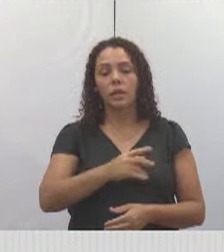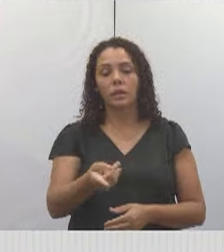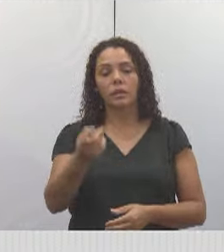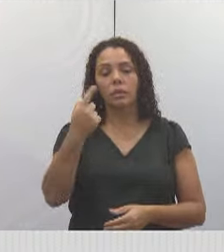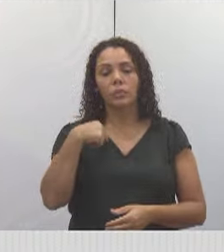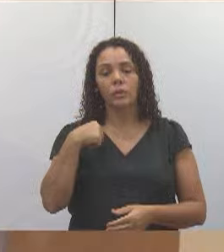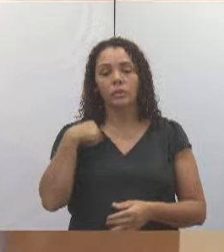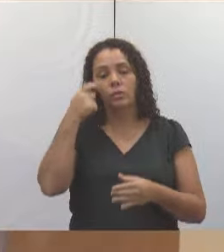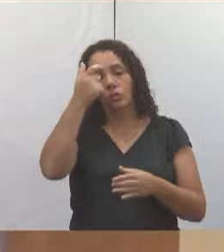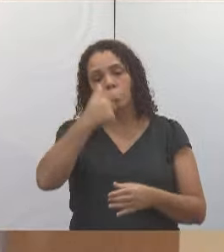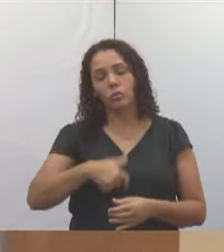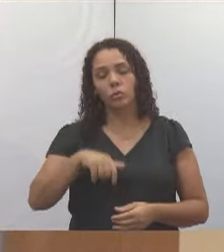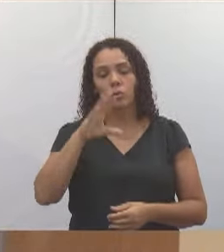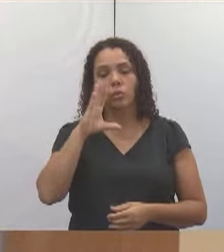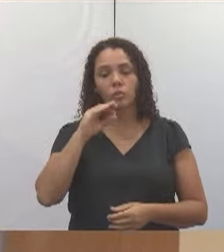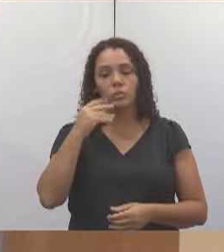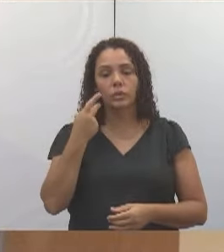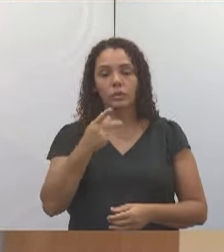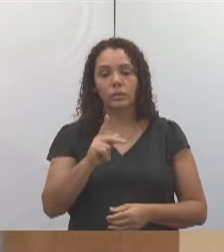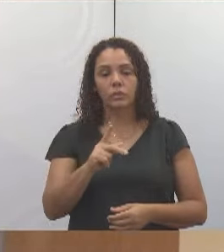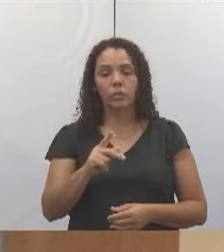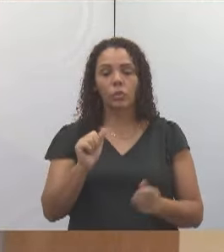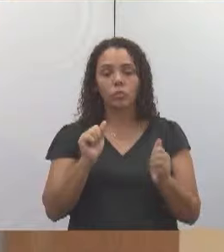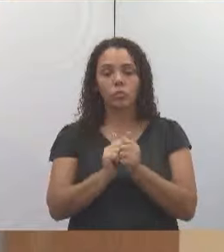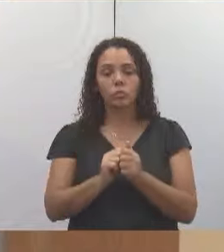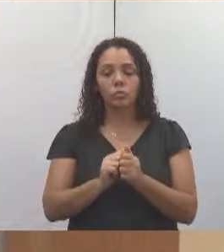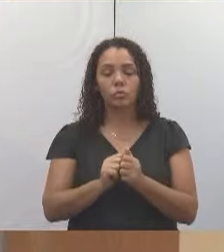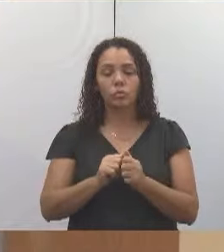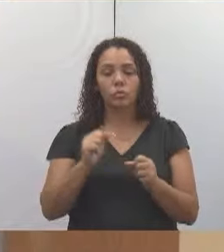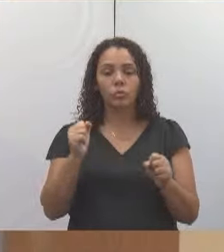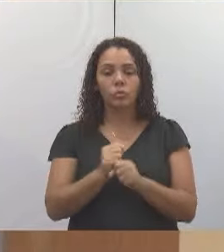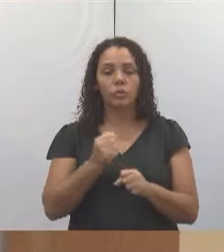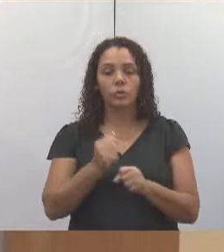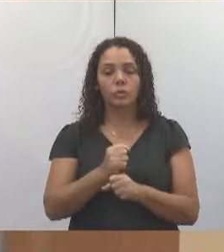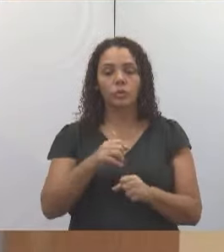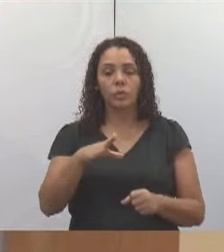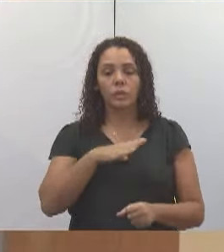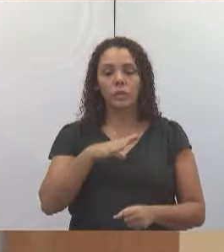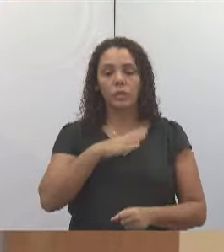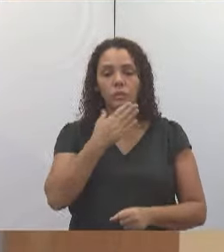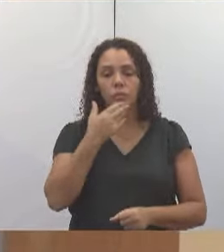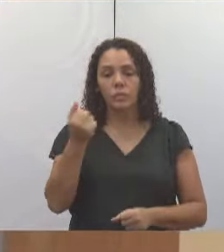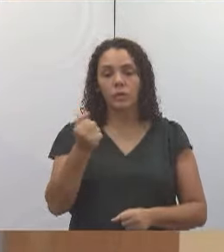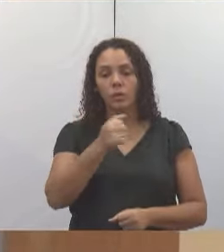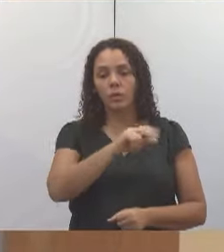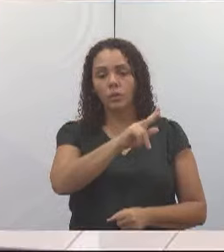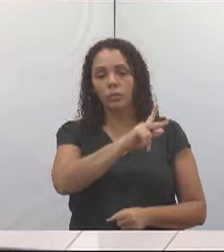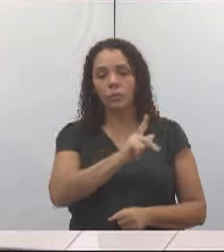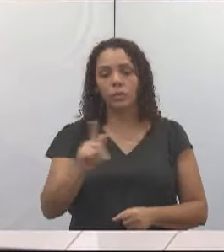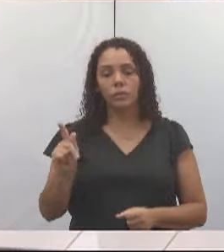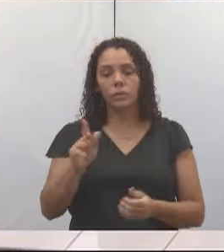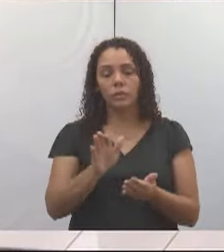sou seu funcionário. Estamos juntos aí para construir a melhor cidade do Vale Paraíba, que se chama Jacareí.